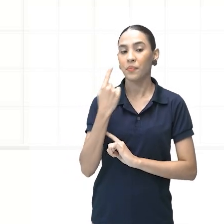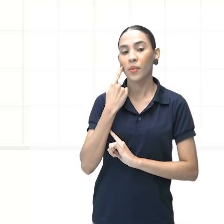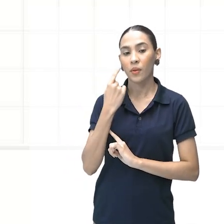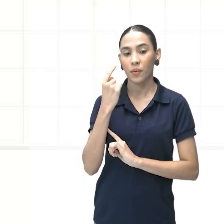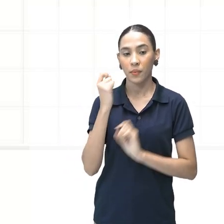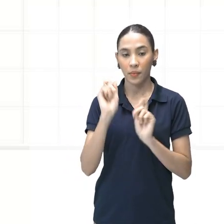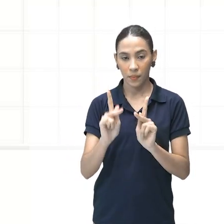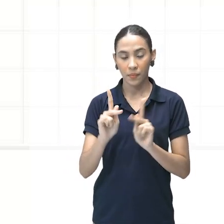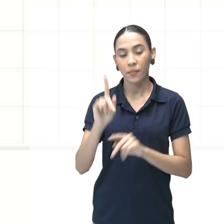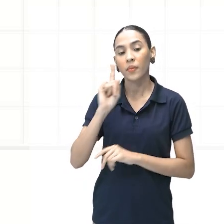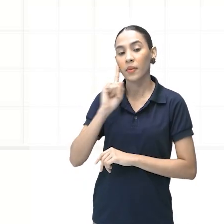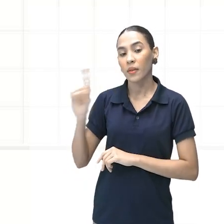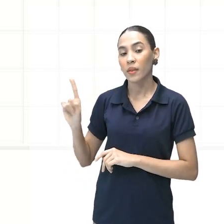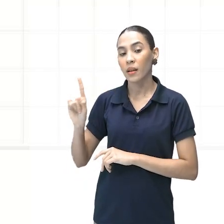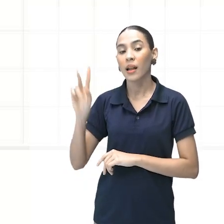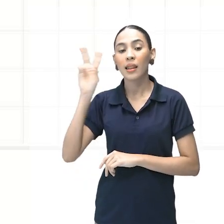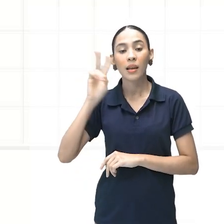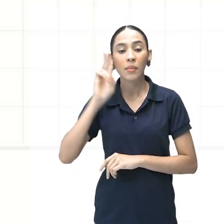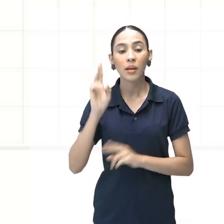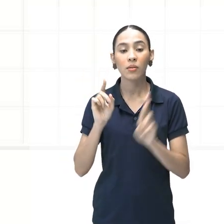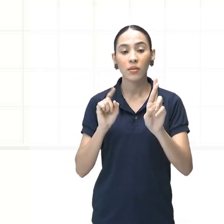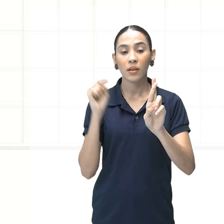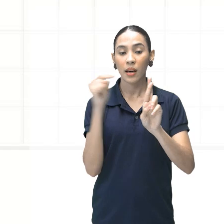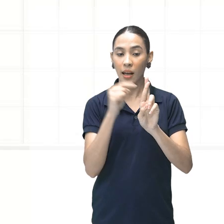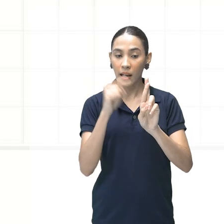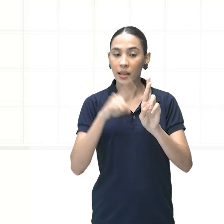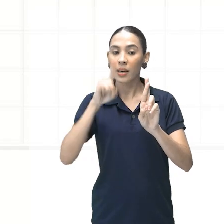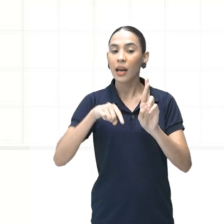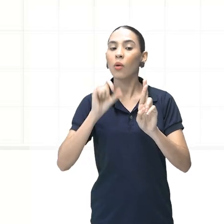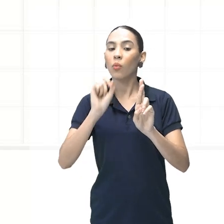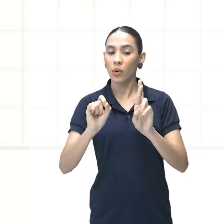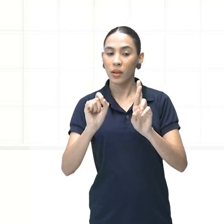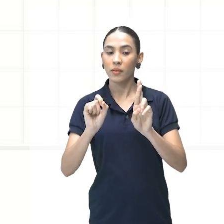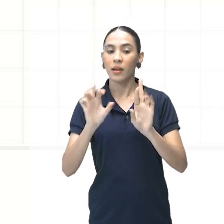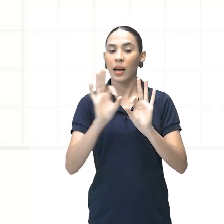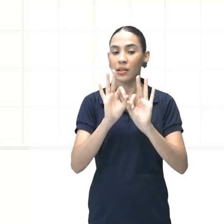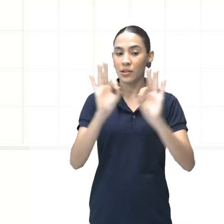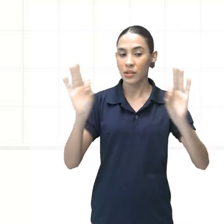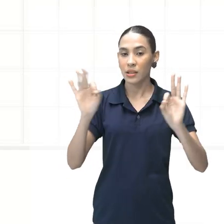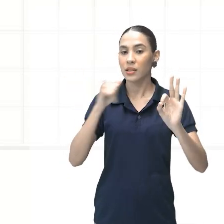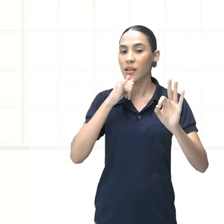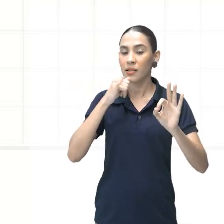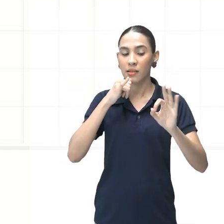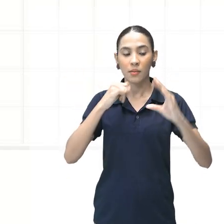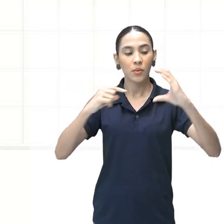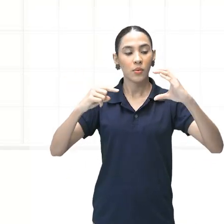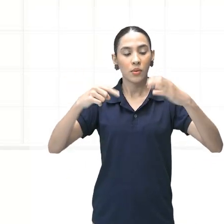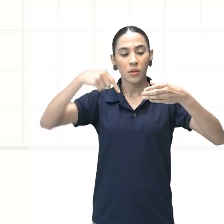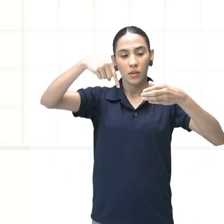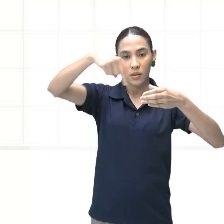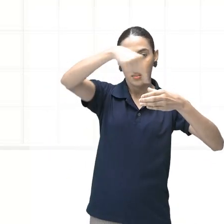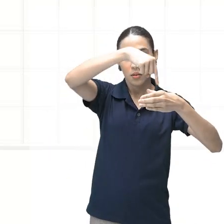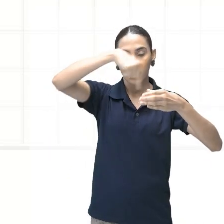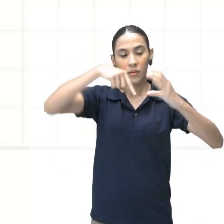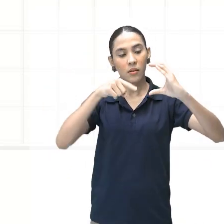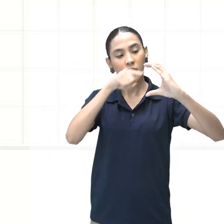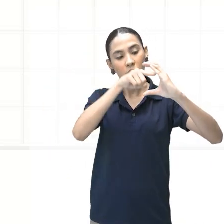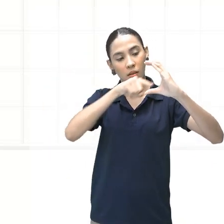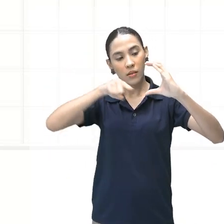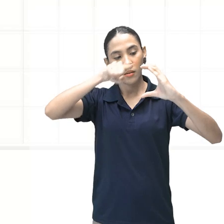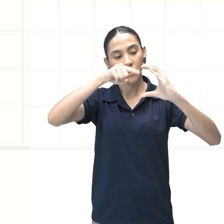certo? Lembrando que esse r é exatamente a distância da borda até o